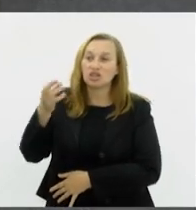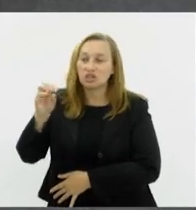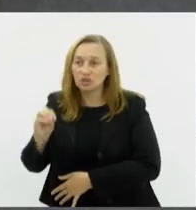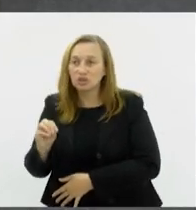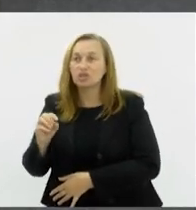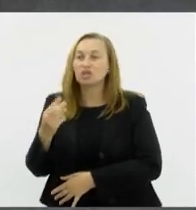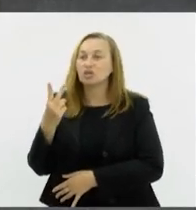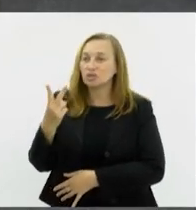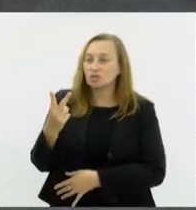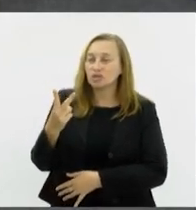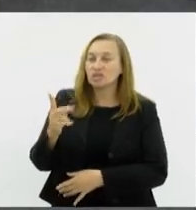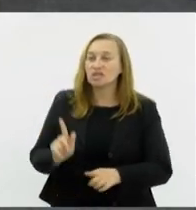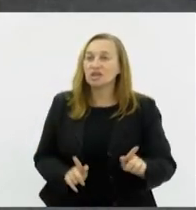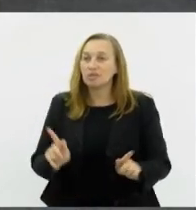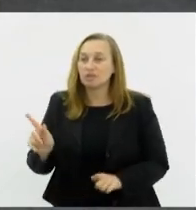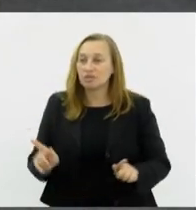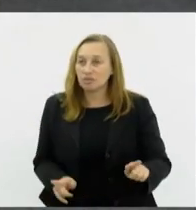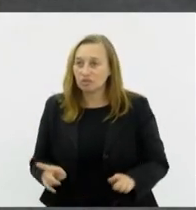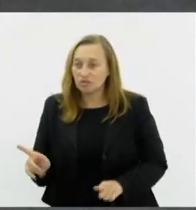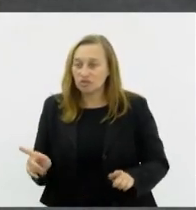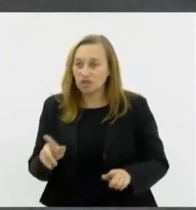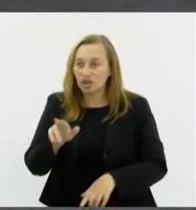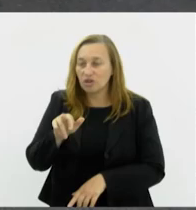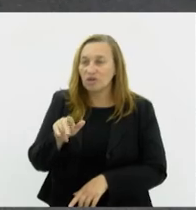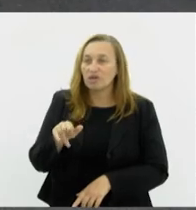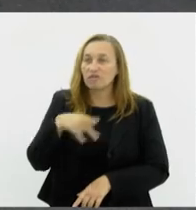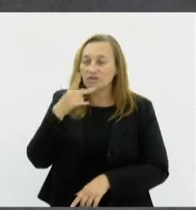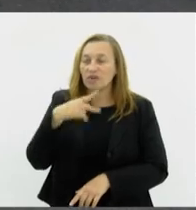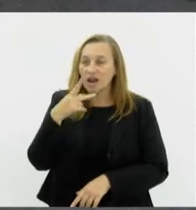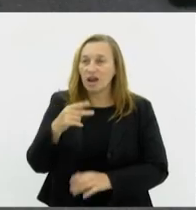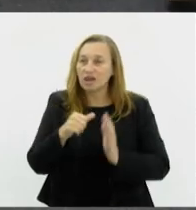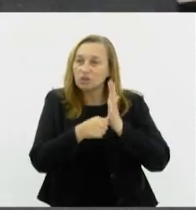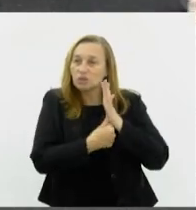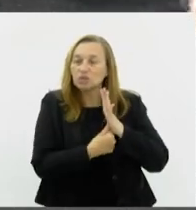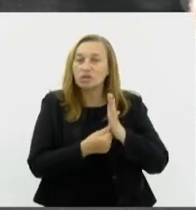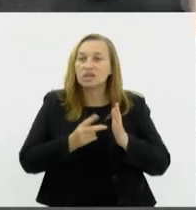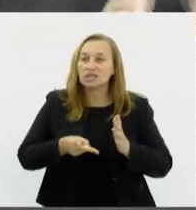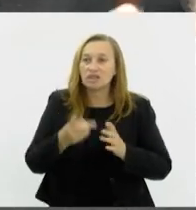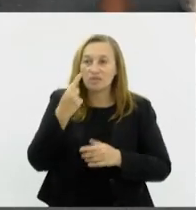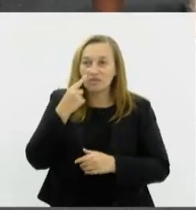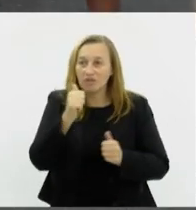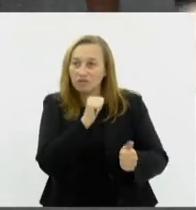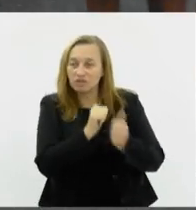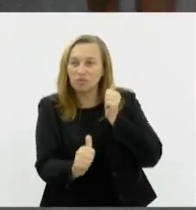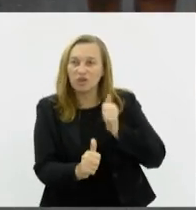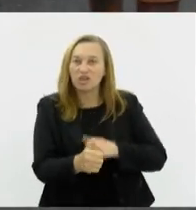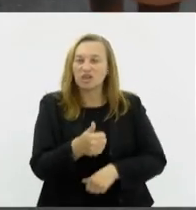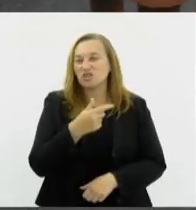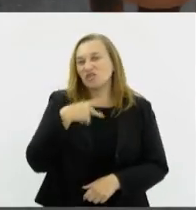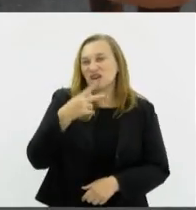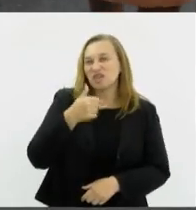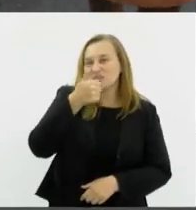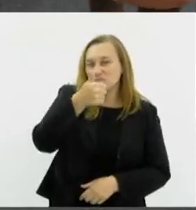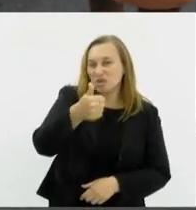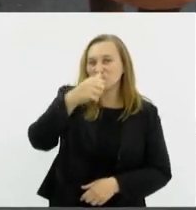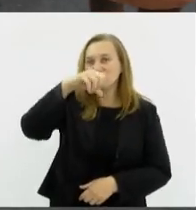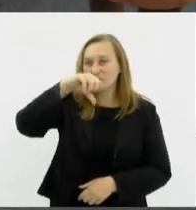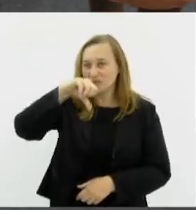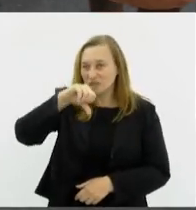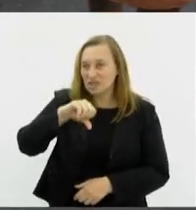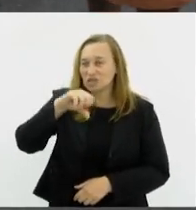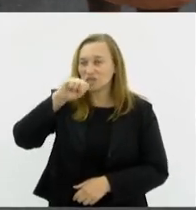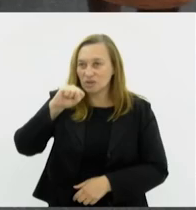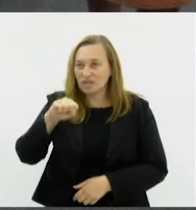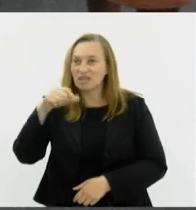gêmeos, falarem do clube. Muitas das vezes nós íamos assistir um futebol, estou falando em 1987, 88, nós íamos